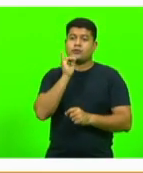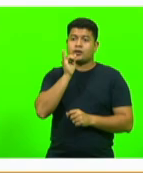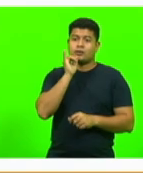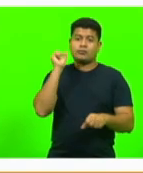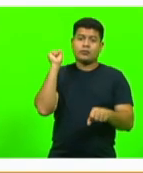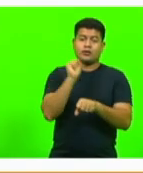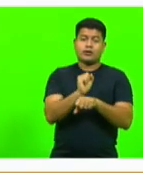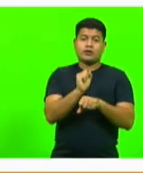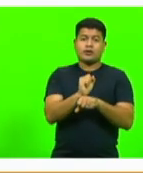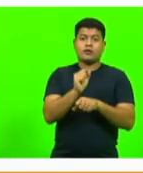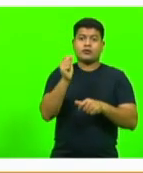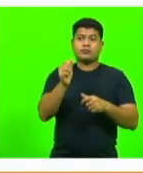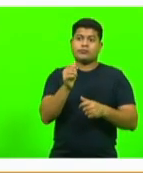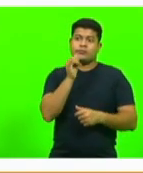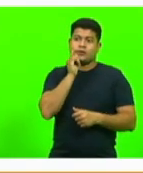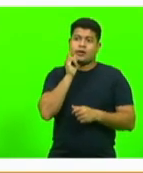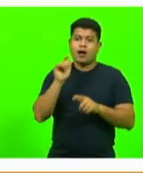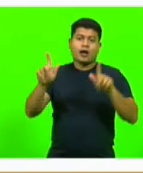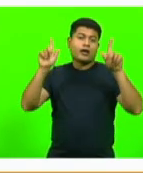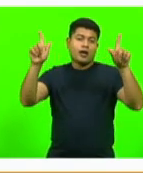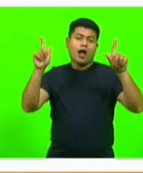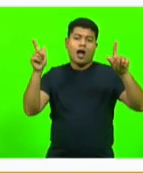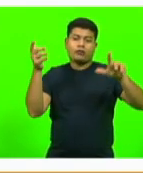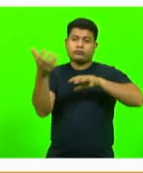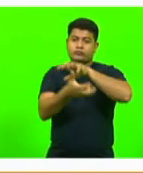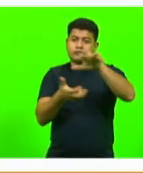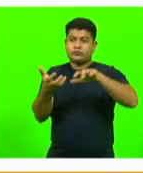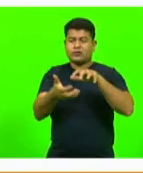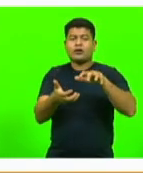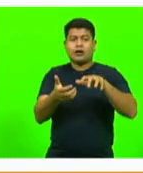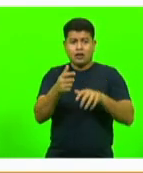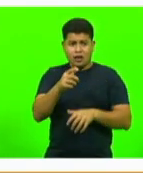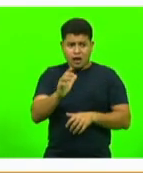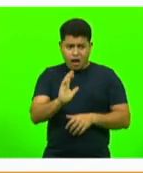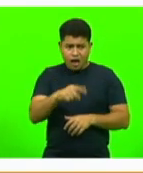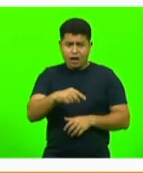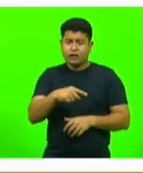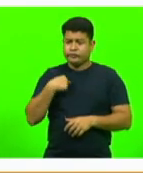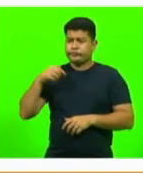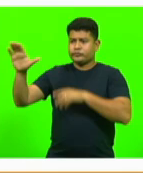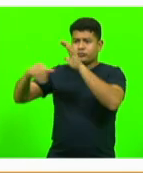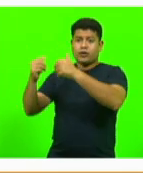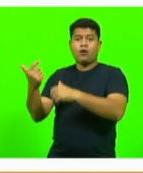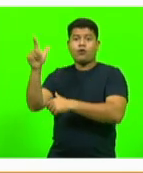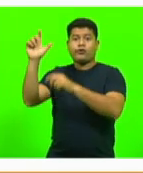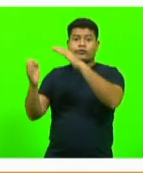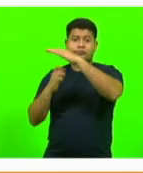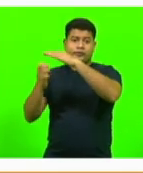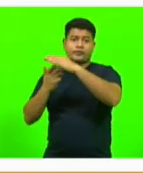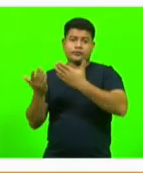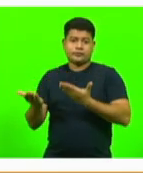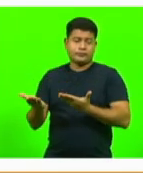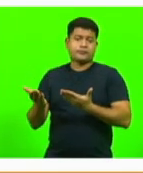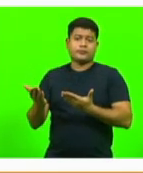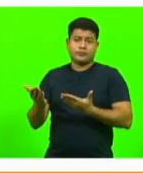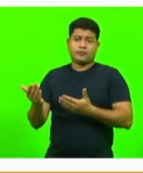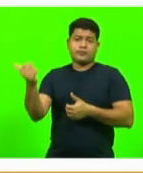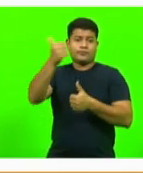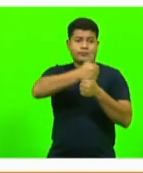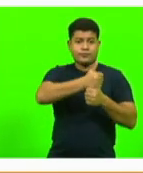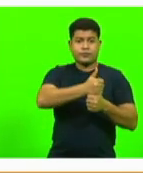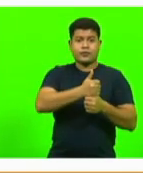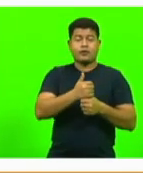atividades essenciais fez greve contrata e deu algum tipo de problema de